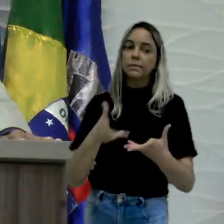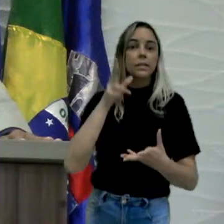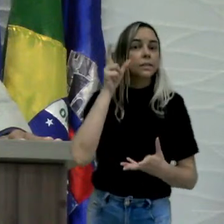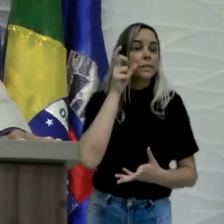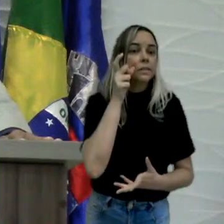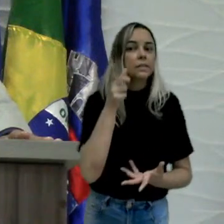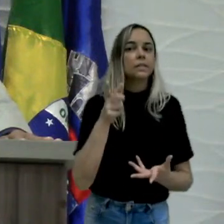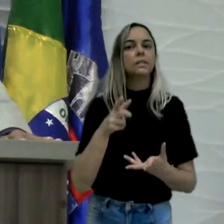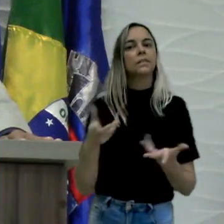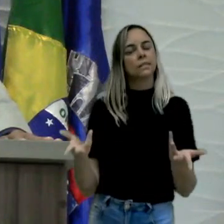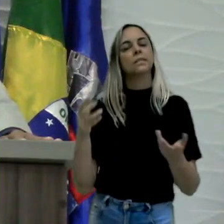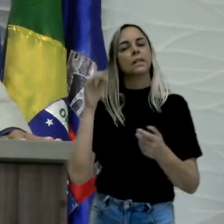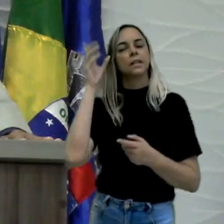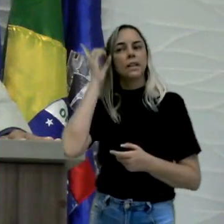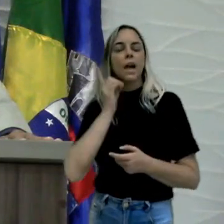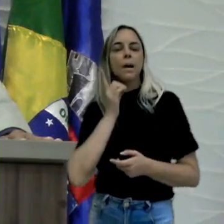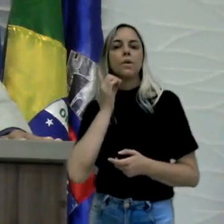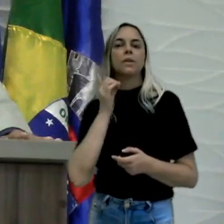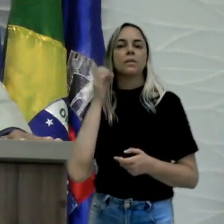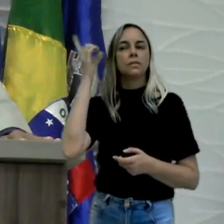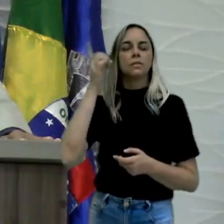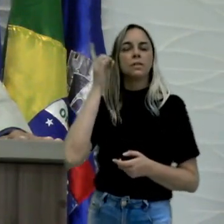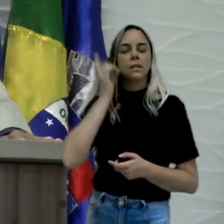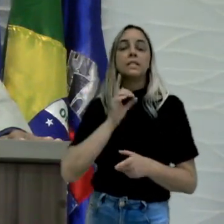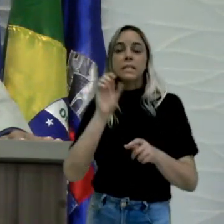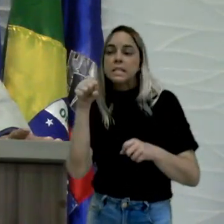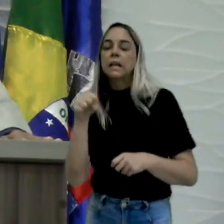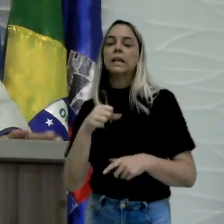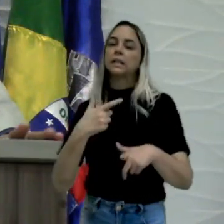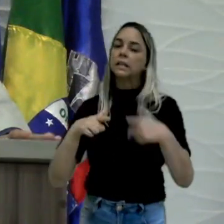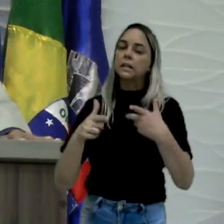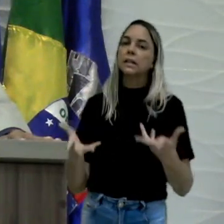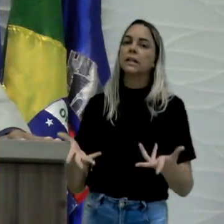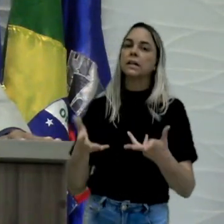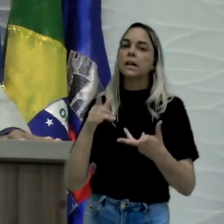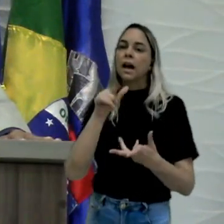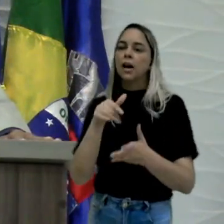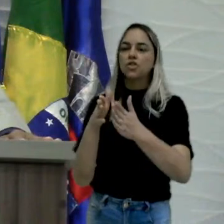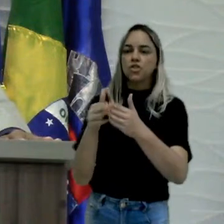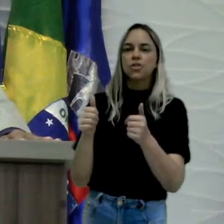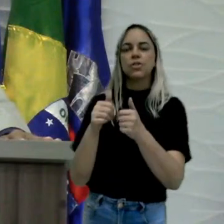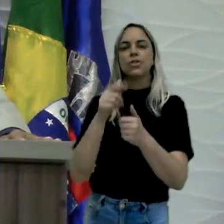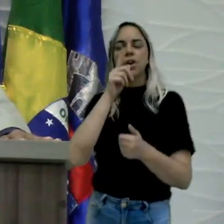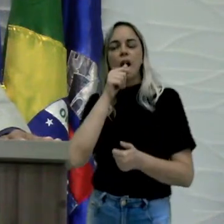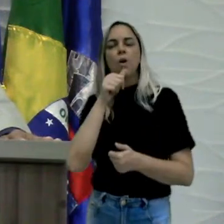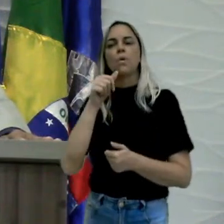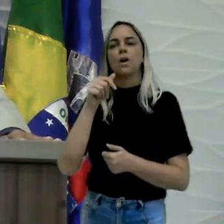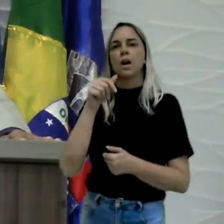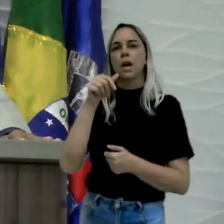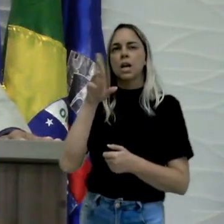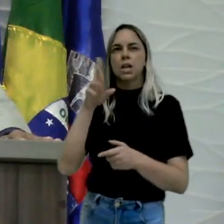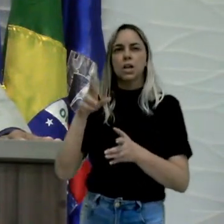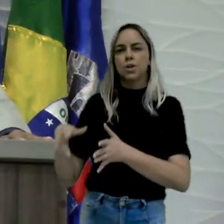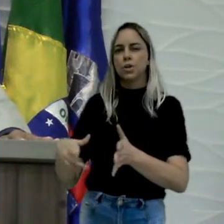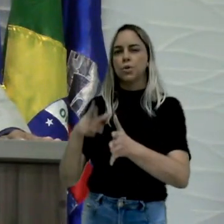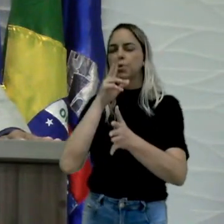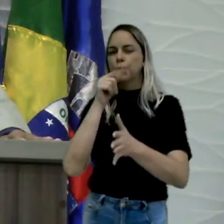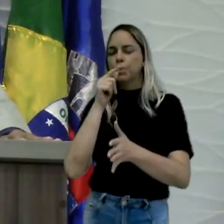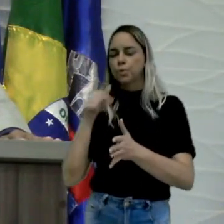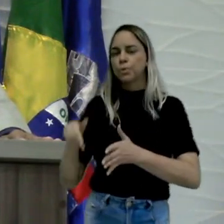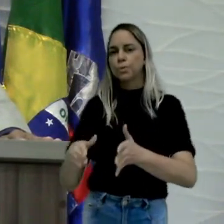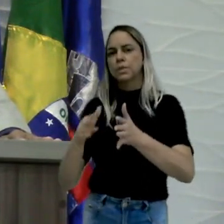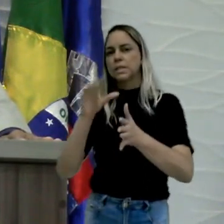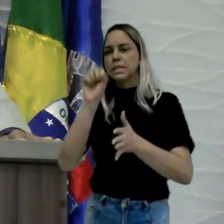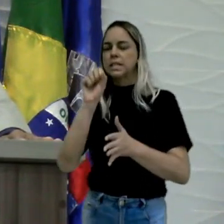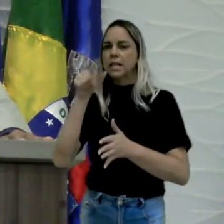E Débora está sim, está pedindo sim, está tentando vir essa água que vem do Rio São Francisco. Isso aqui foi dito várias vezes.